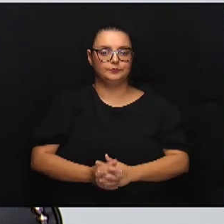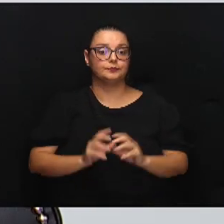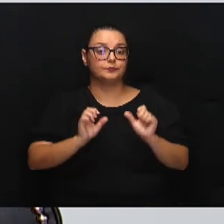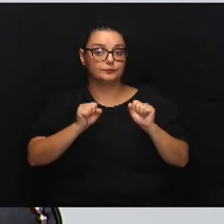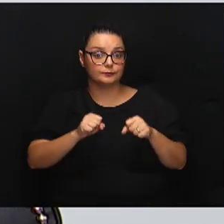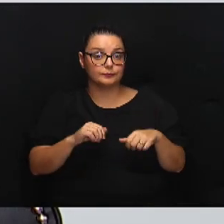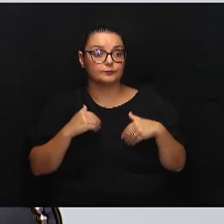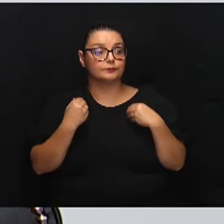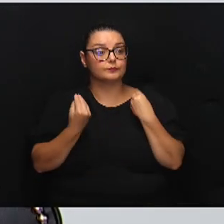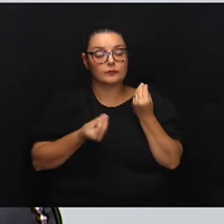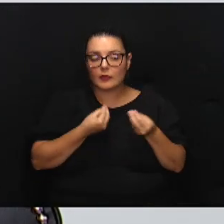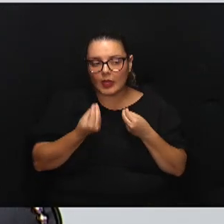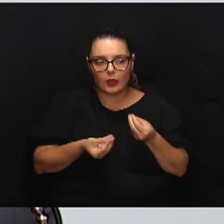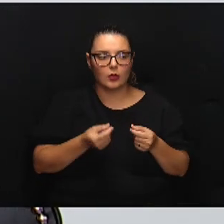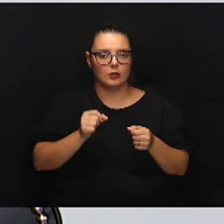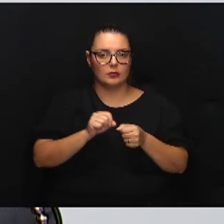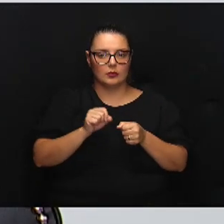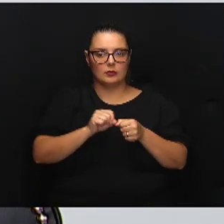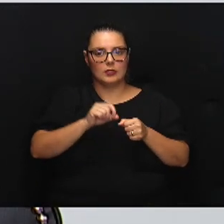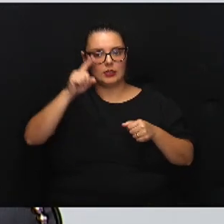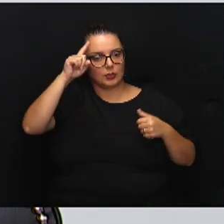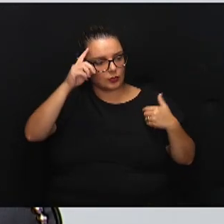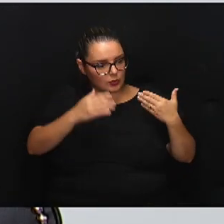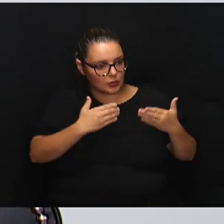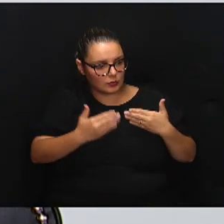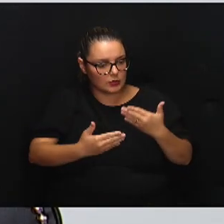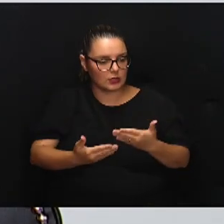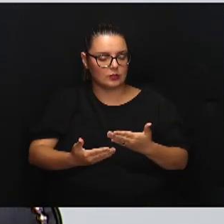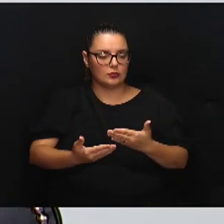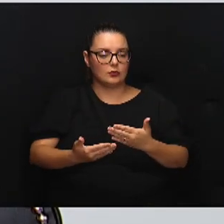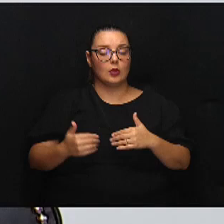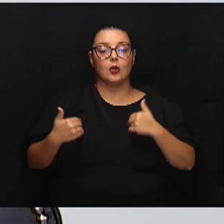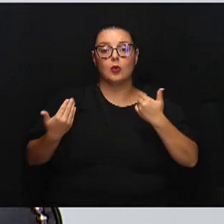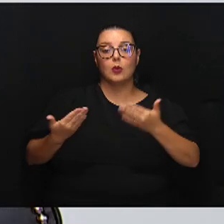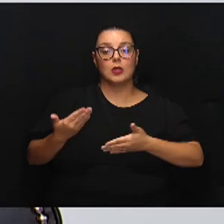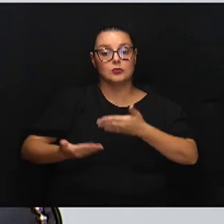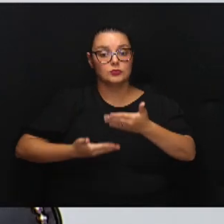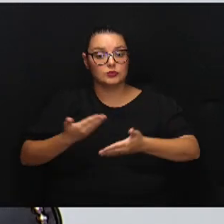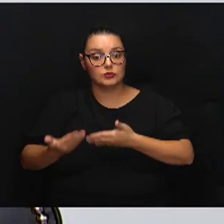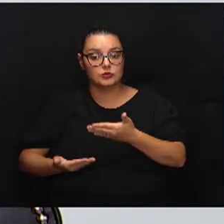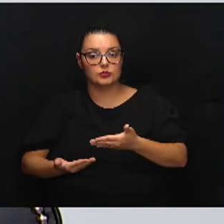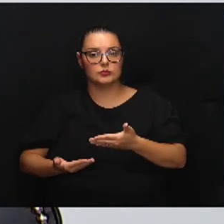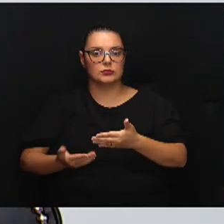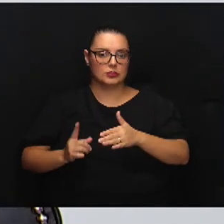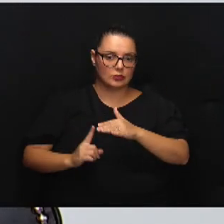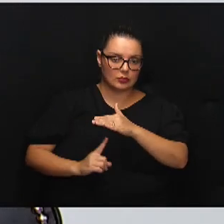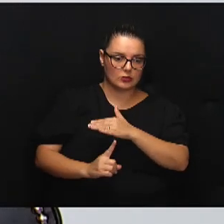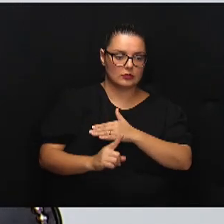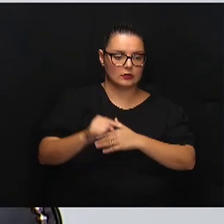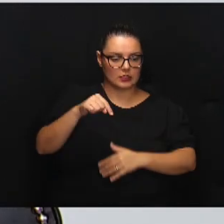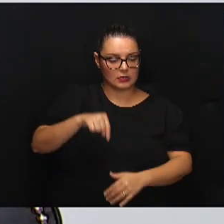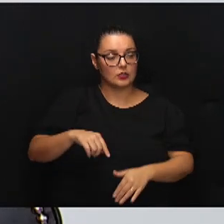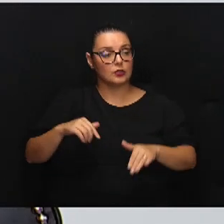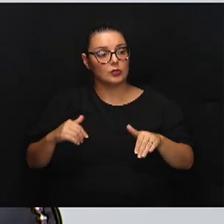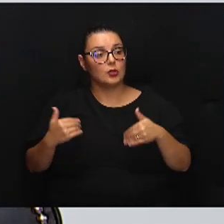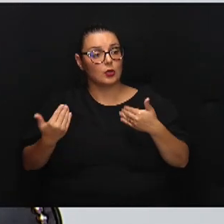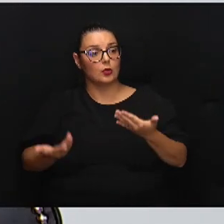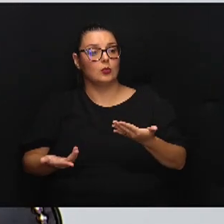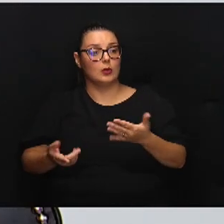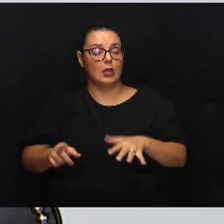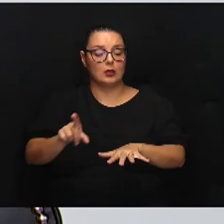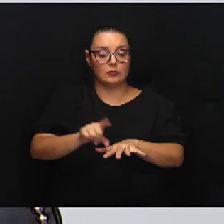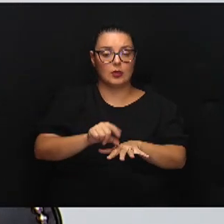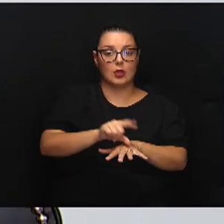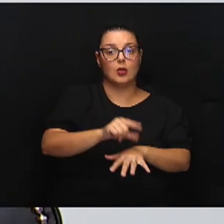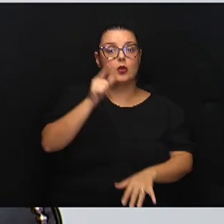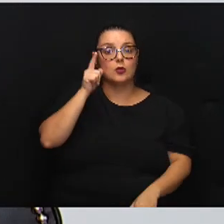e como isso tem feito parte do seu dia a dia? Quais são os serviços que você presta aqui e quais deles você